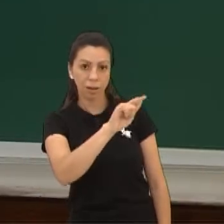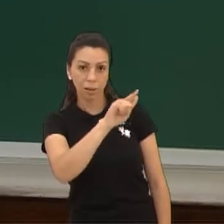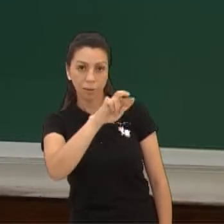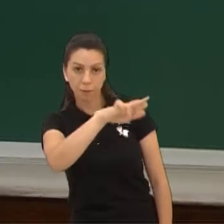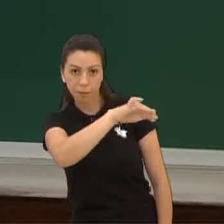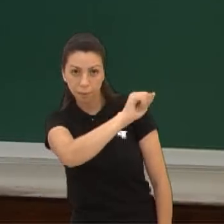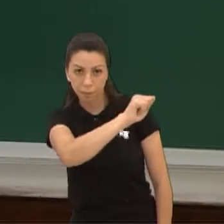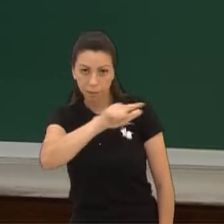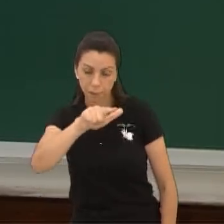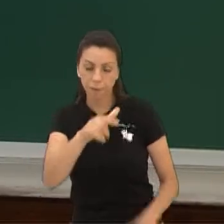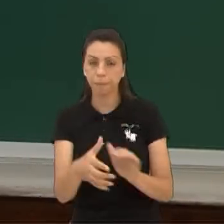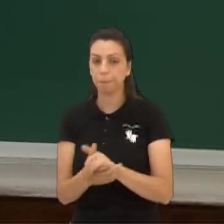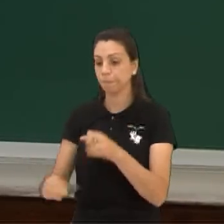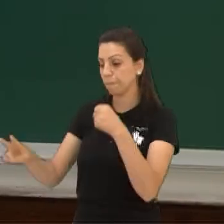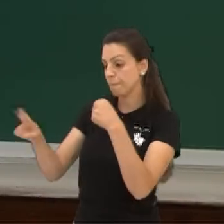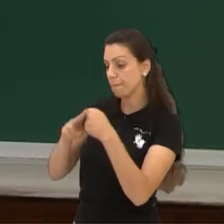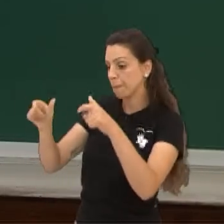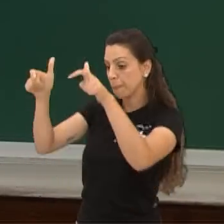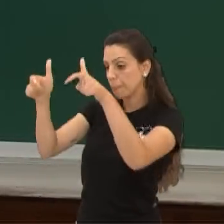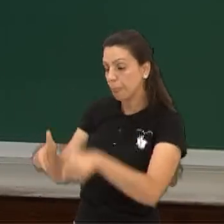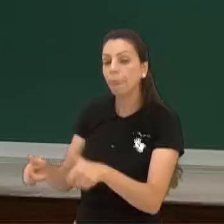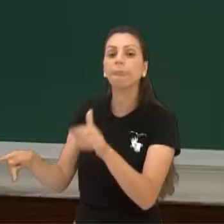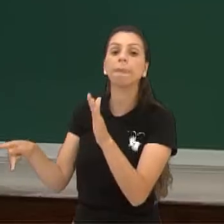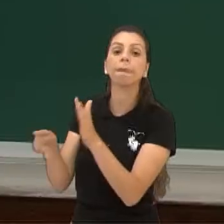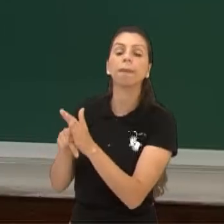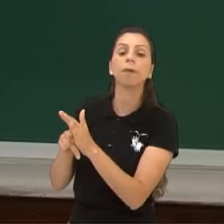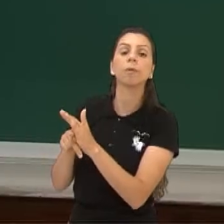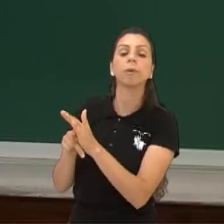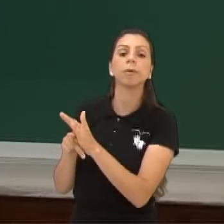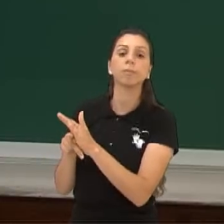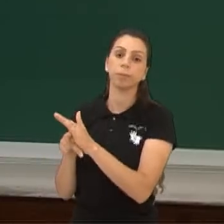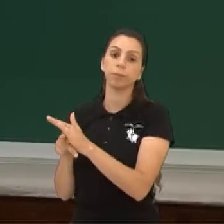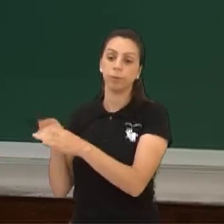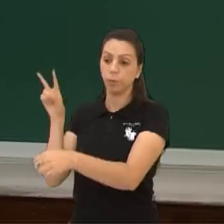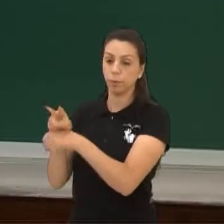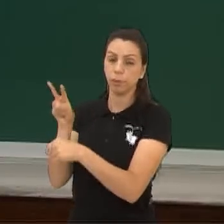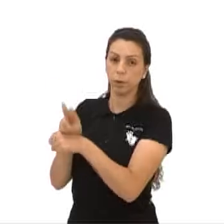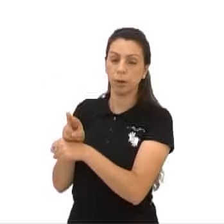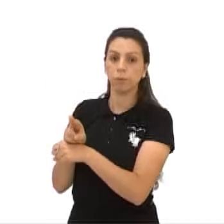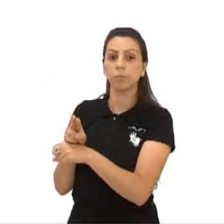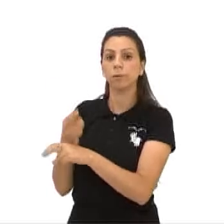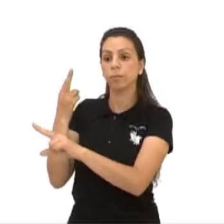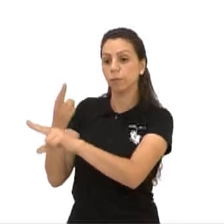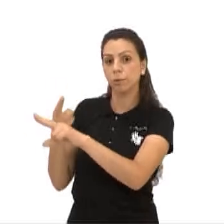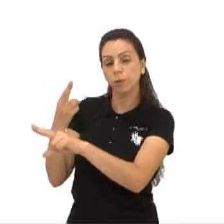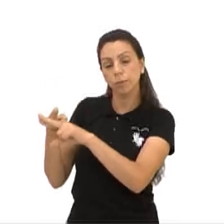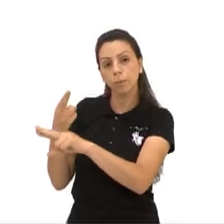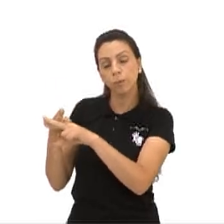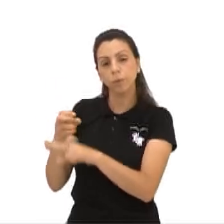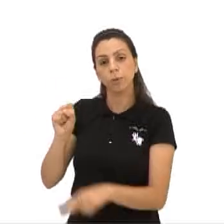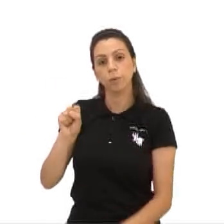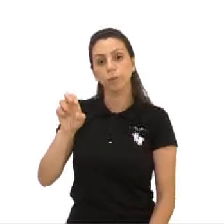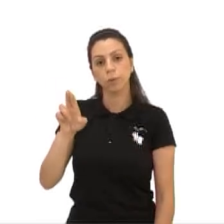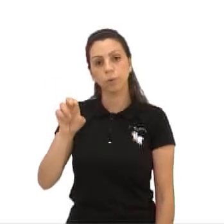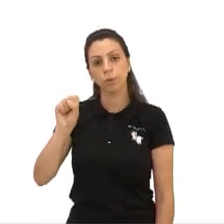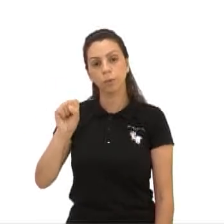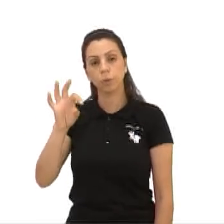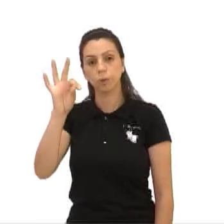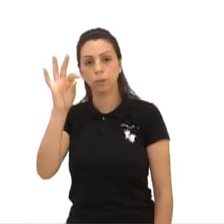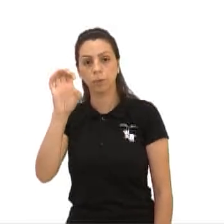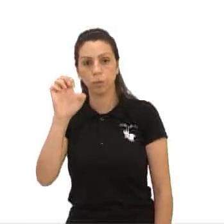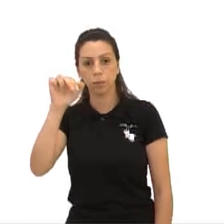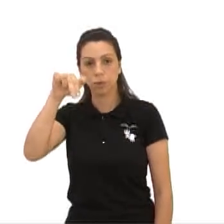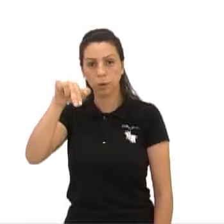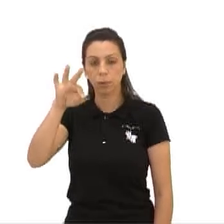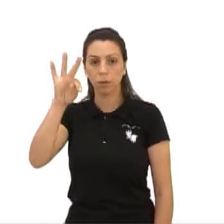de conservação de uso sustentável. Tá? Eu gostaria, para a